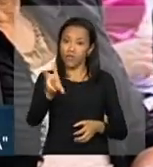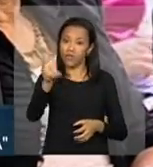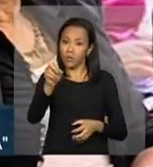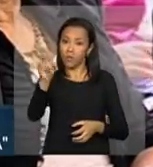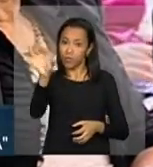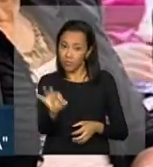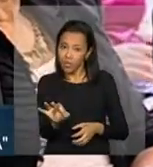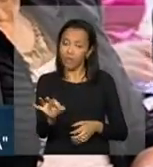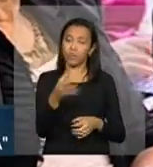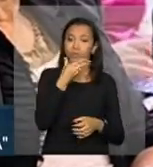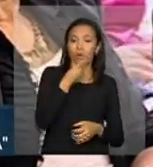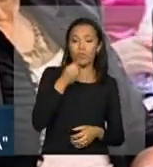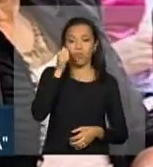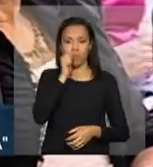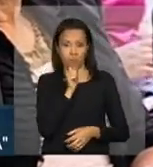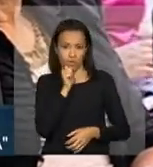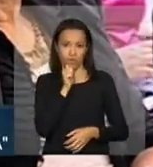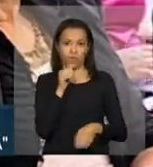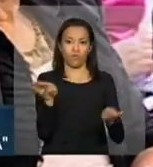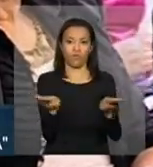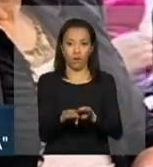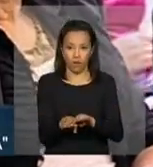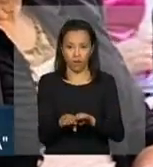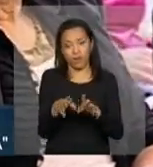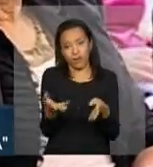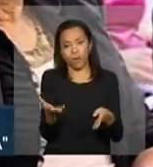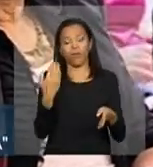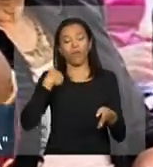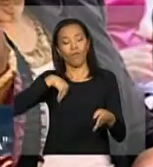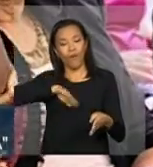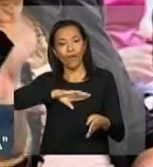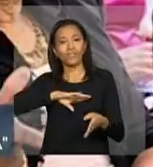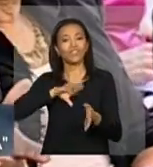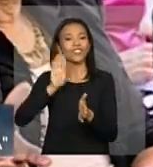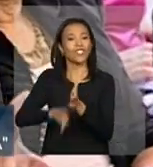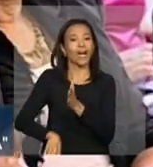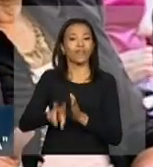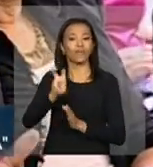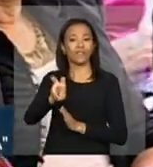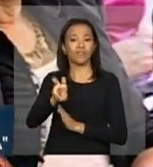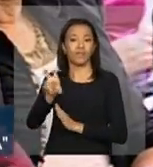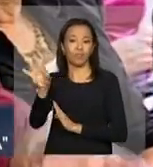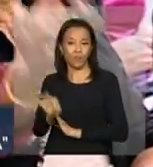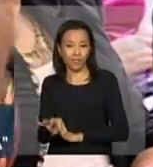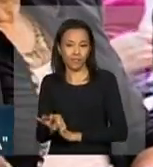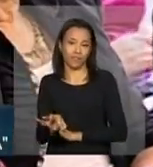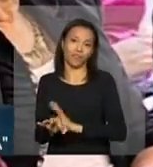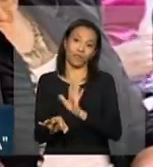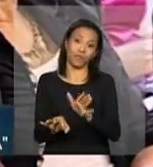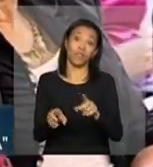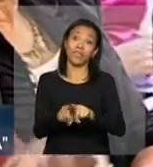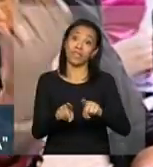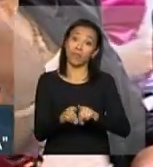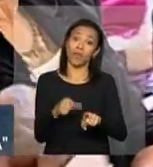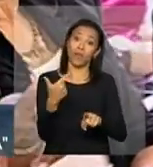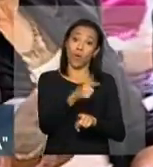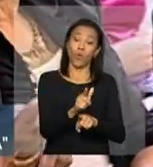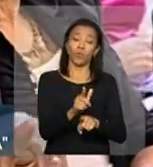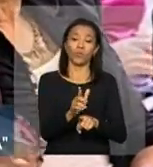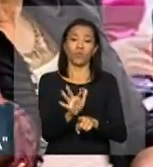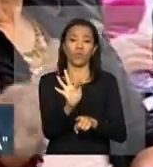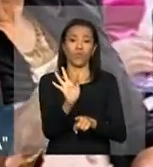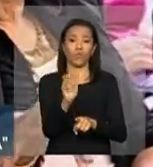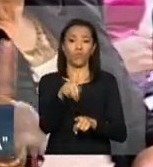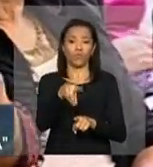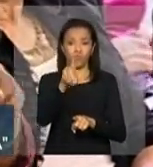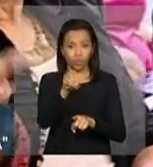homem e para mulher. E aí nós eliminaríamos a questão dos 5% partidários e o fundo passaria